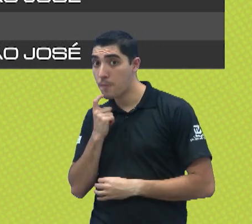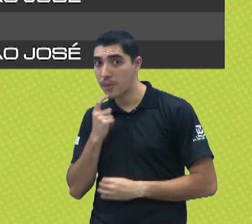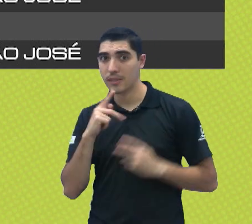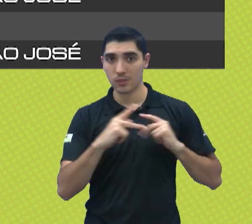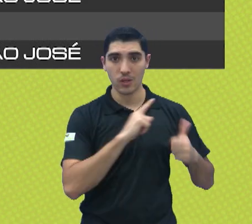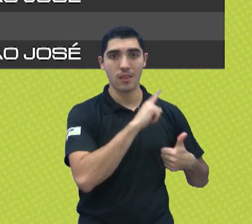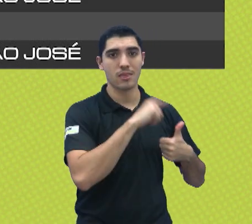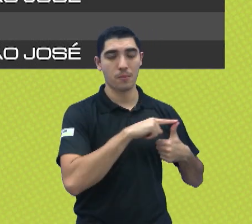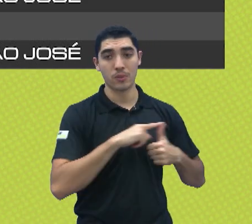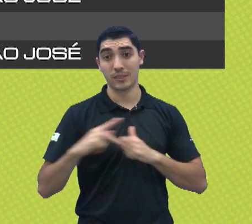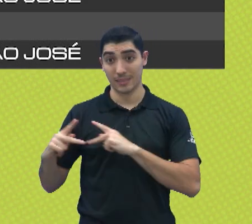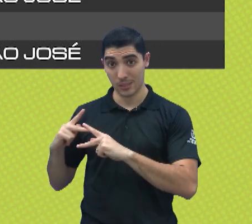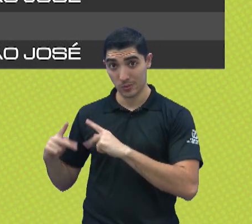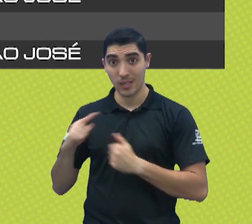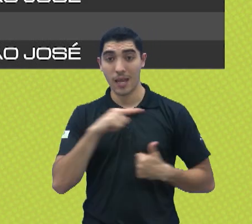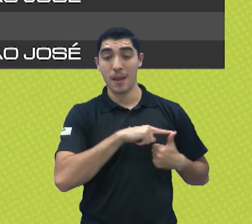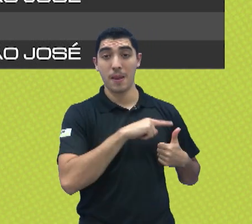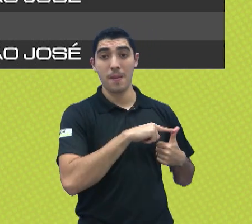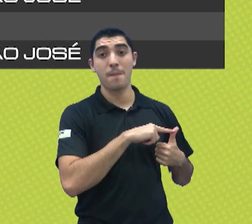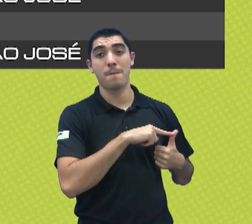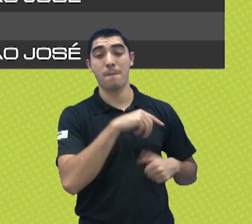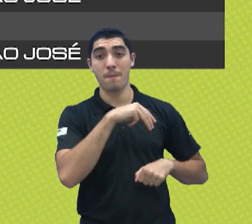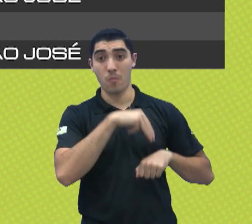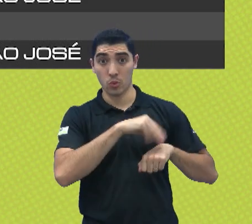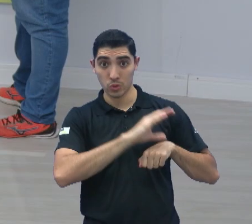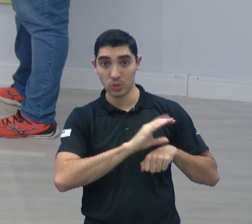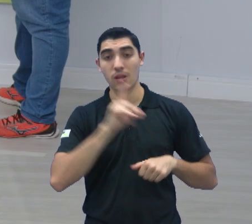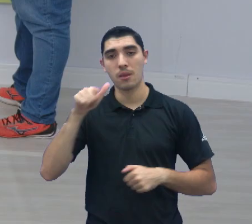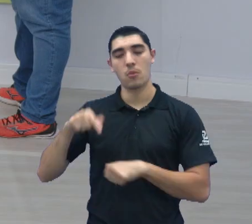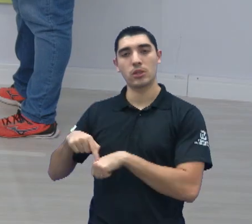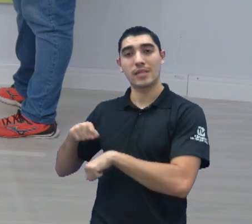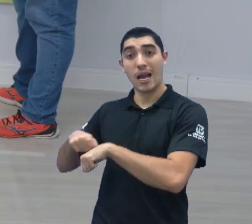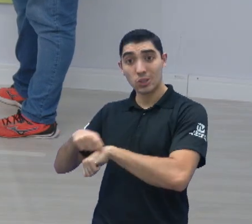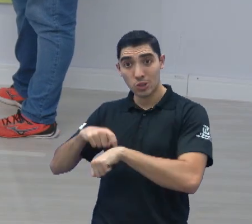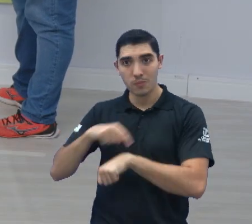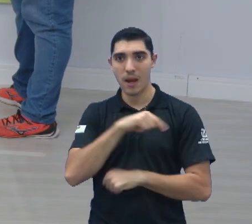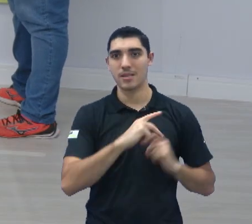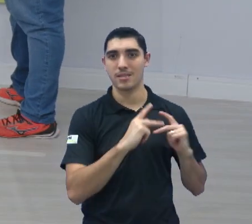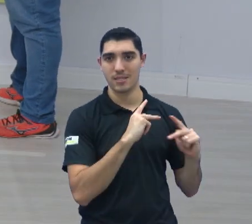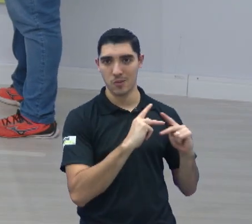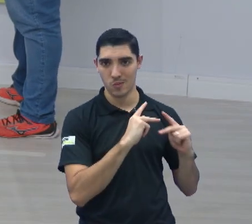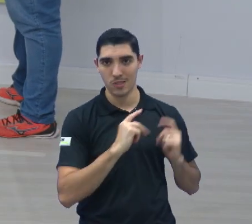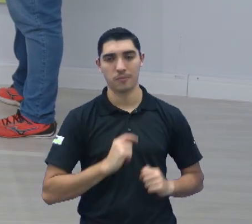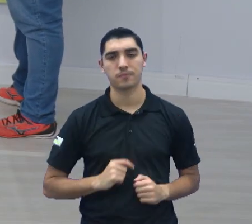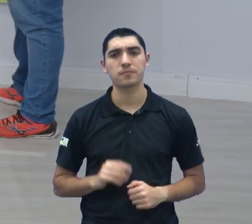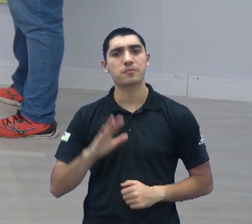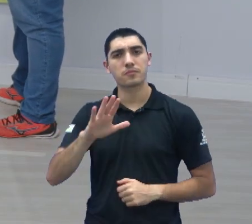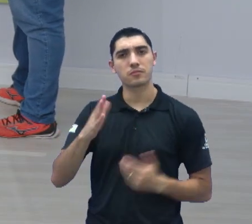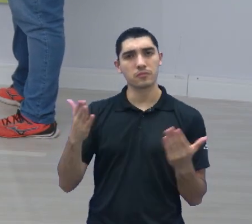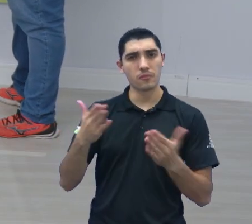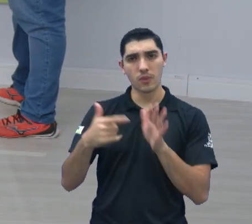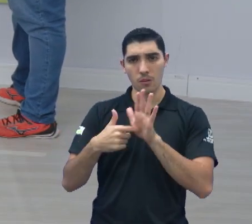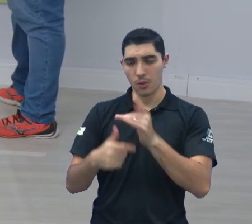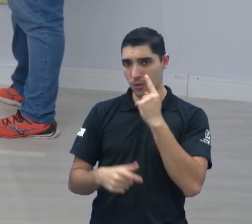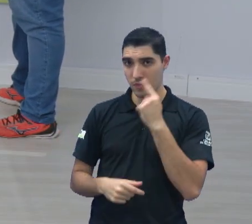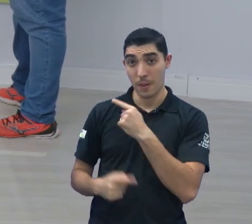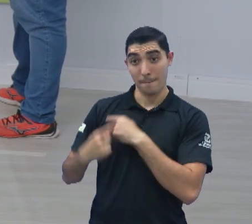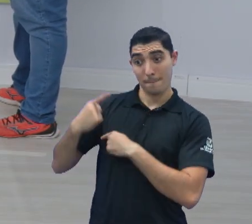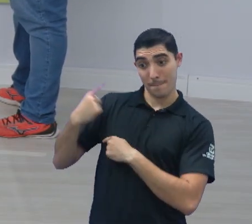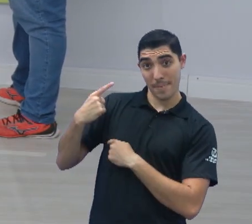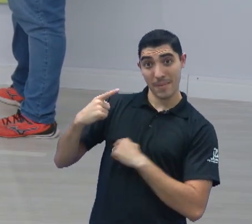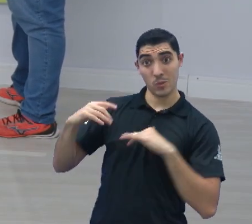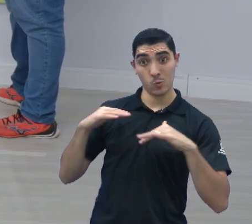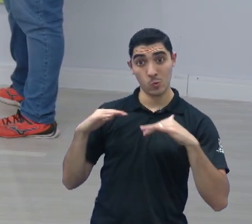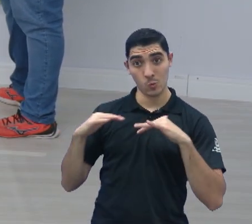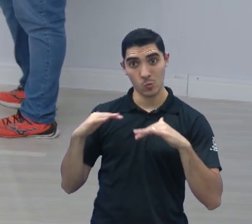Ricardo Navajas e fecha contra o Atibaia. Para a gente focar aqui mais especificamente nessa estreia, a gente já comentou, você também